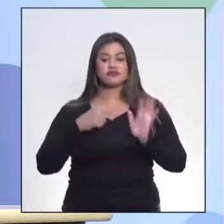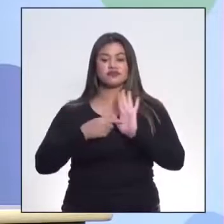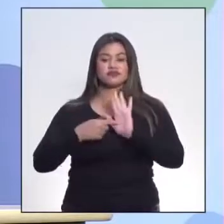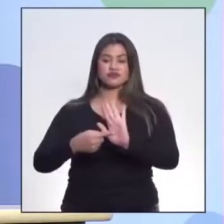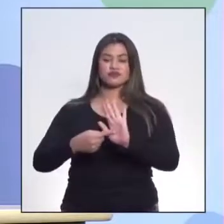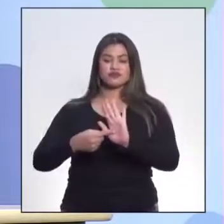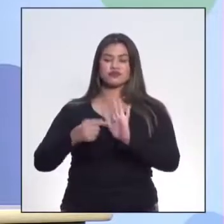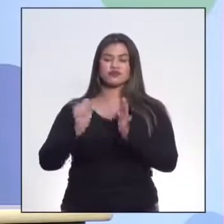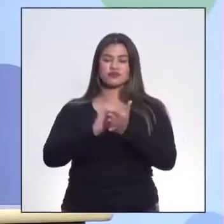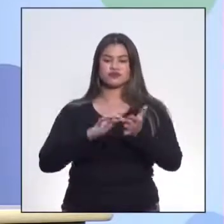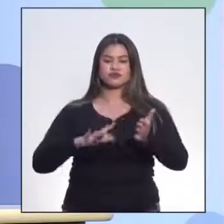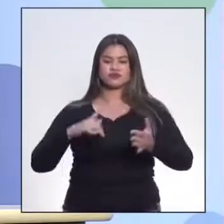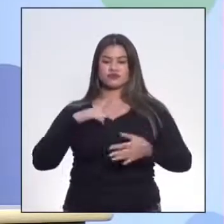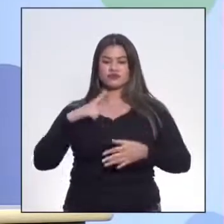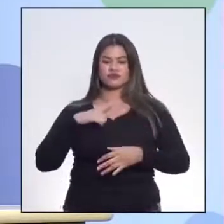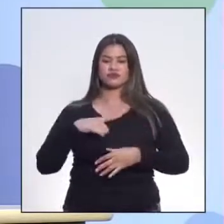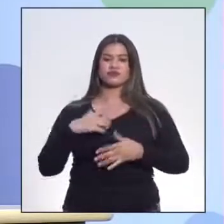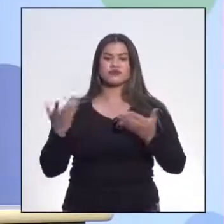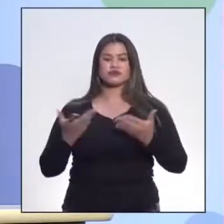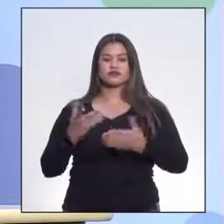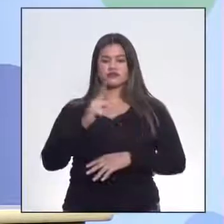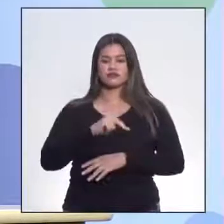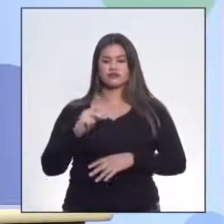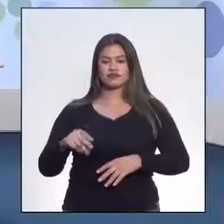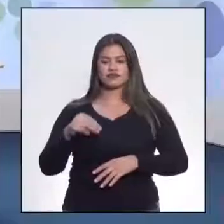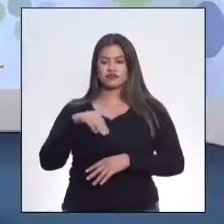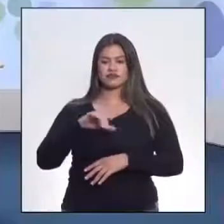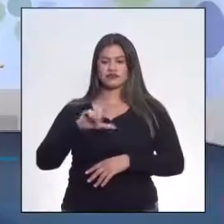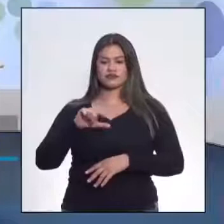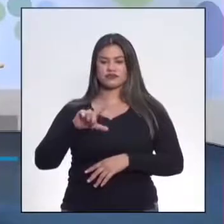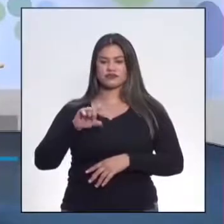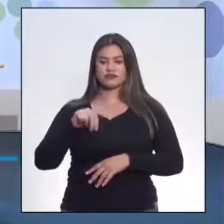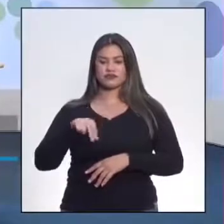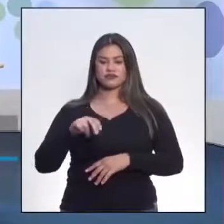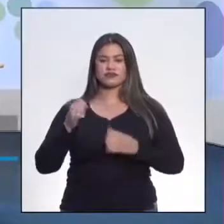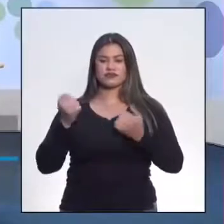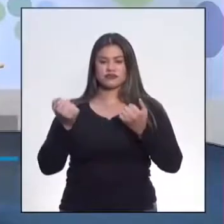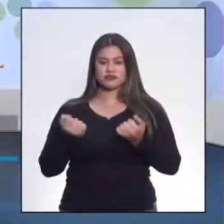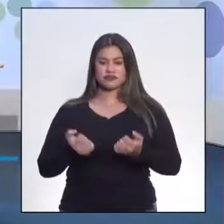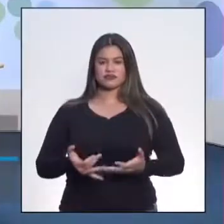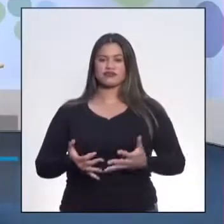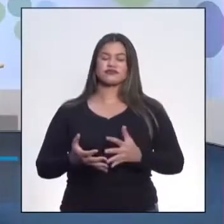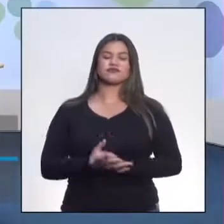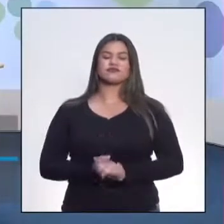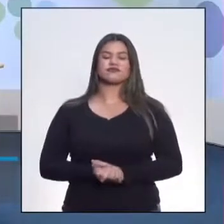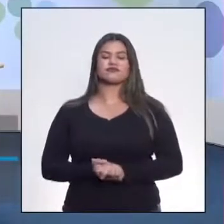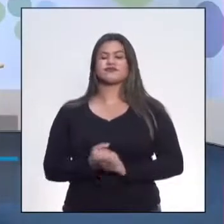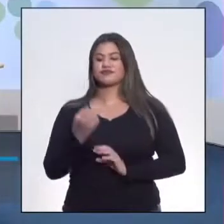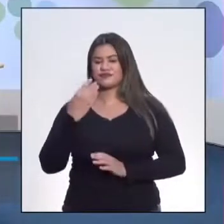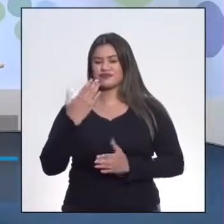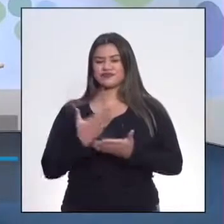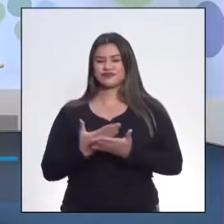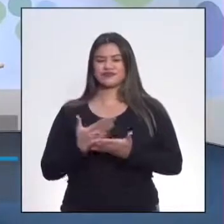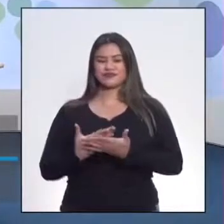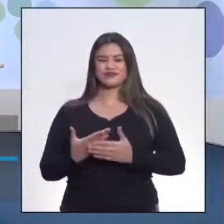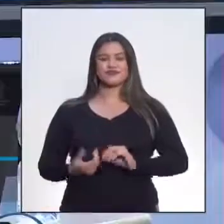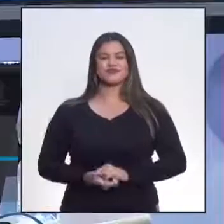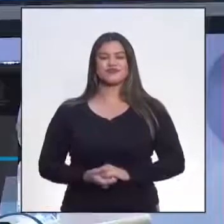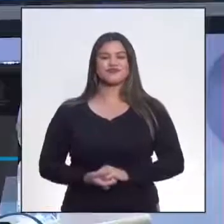a pouquinho as atividades. Eu passo a palavra agora para a professora Milene, que vai fazer a abertura da aula. Boa aula para todos